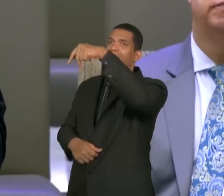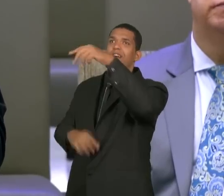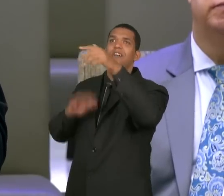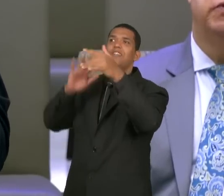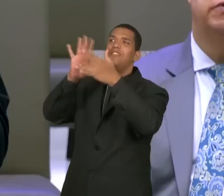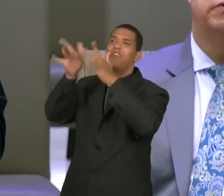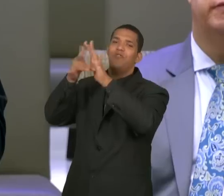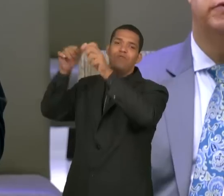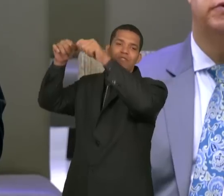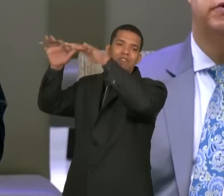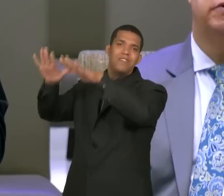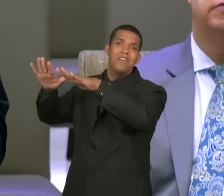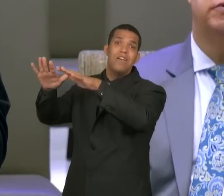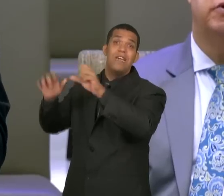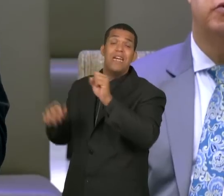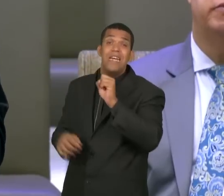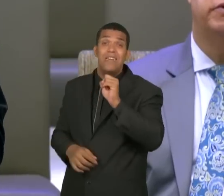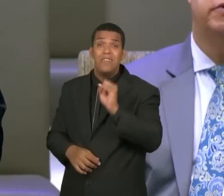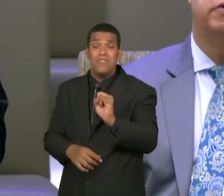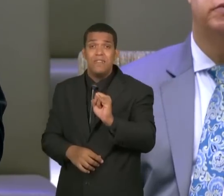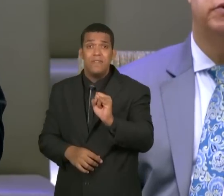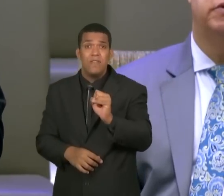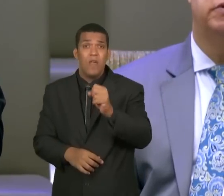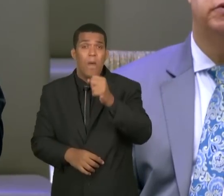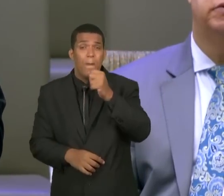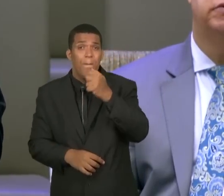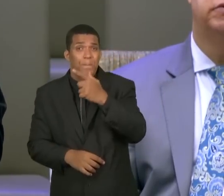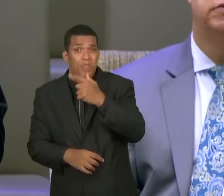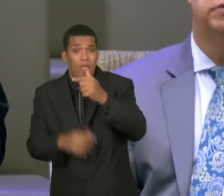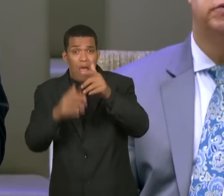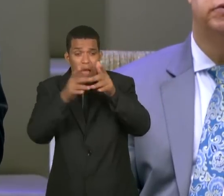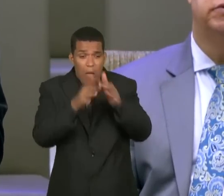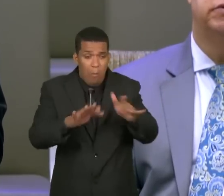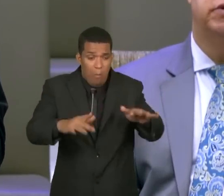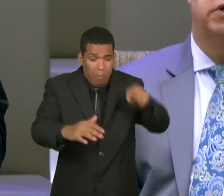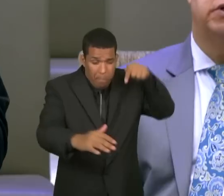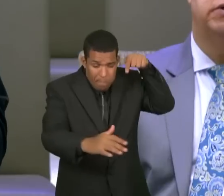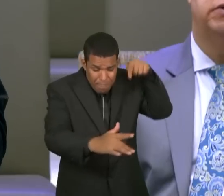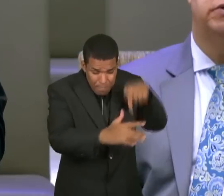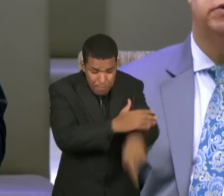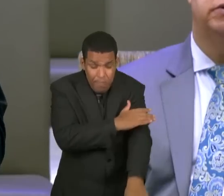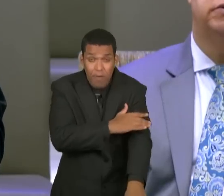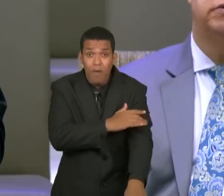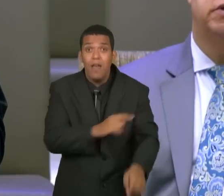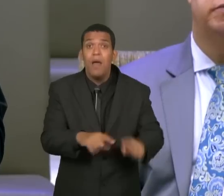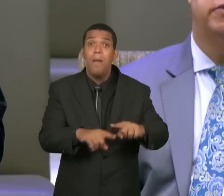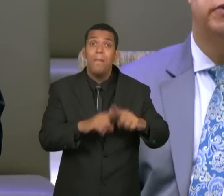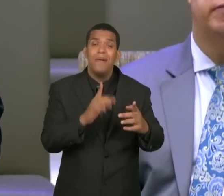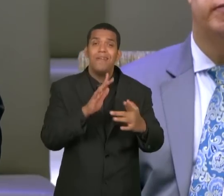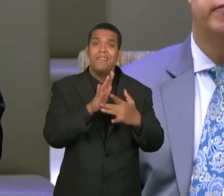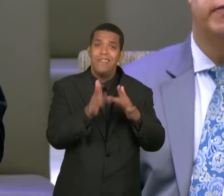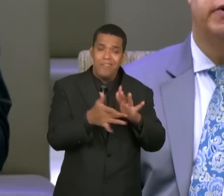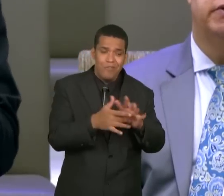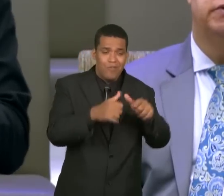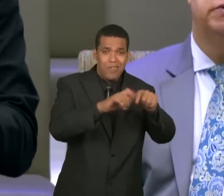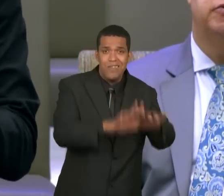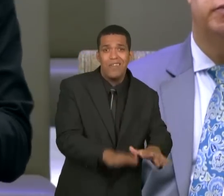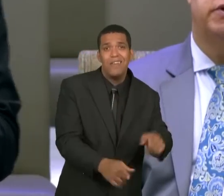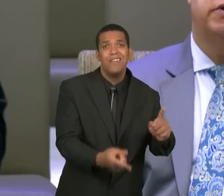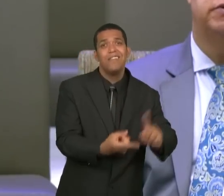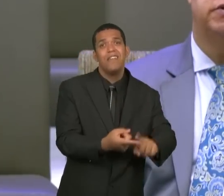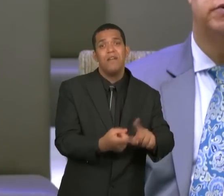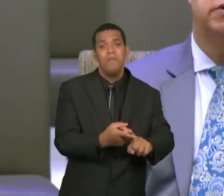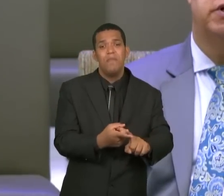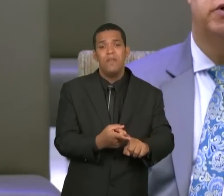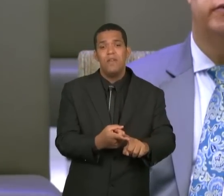estáis se faço a minha cama numa profundo Abismo lá está bem